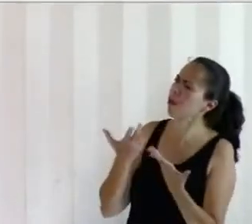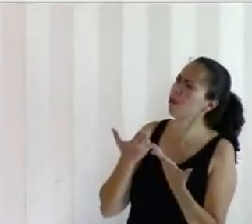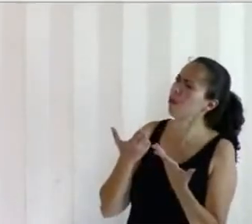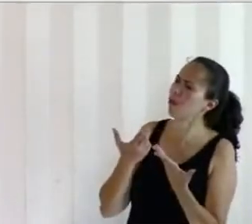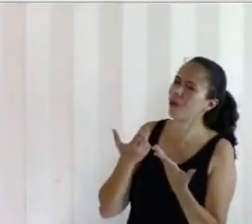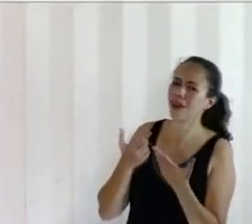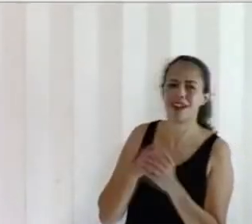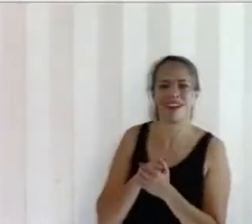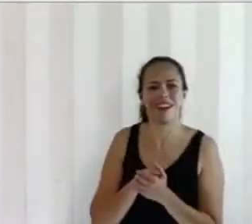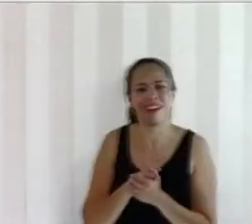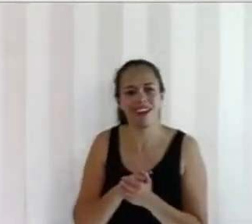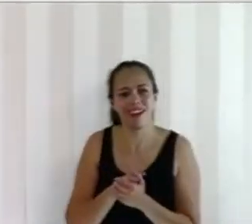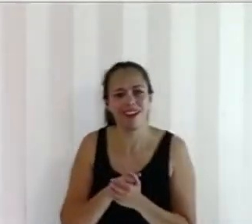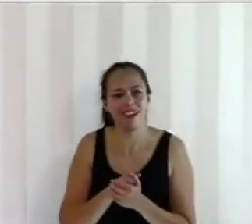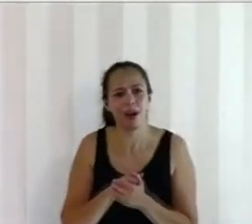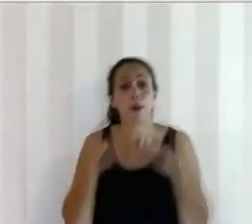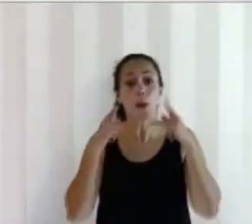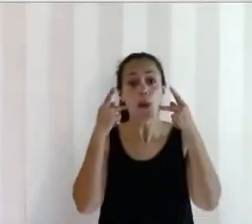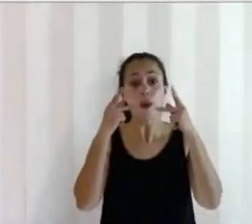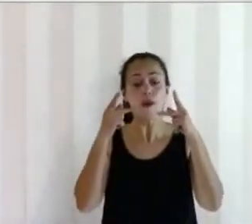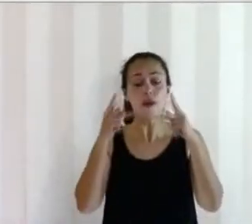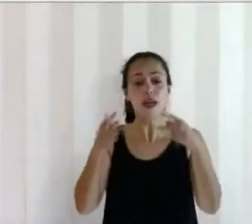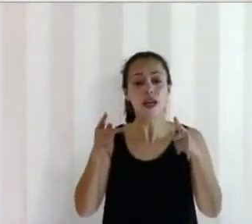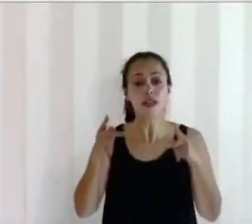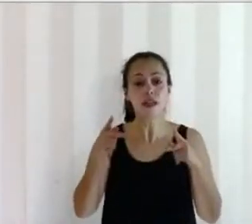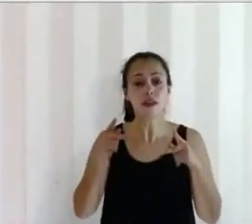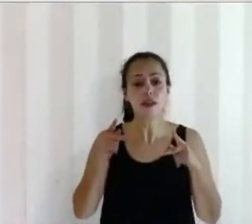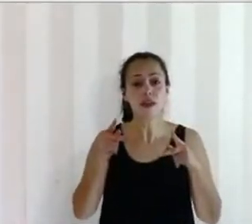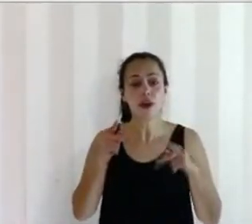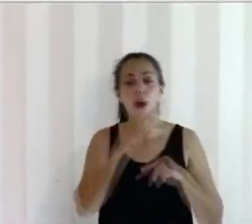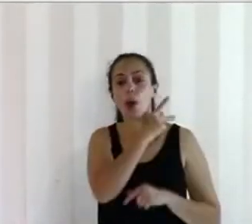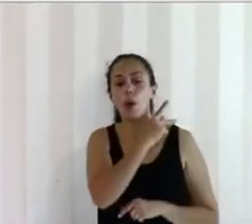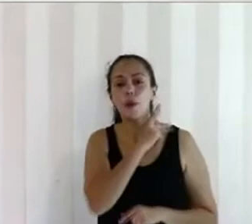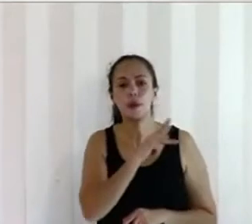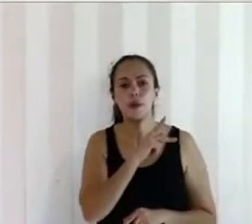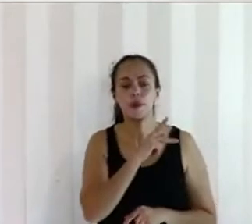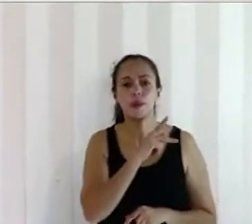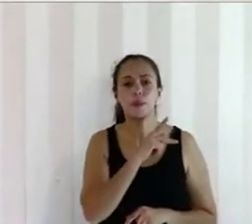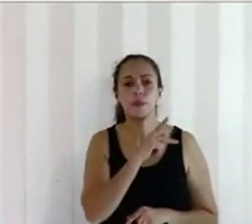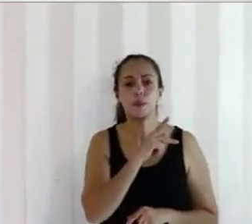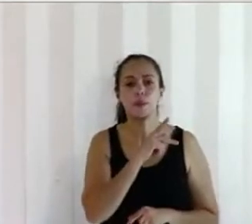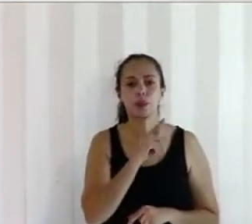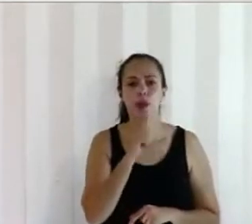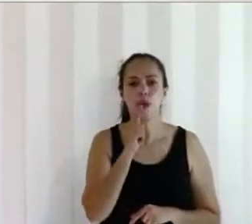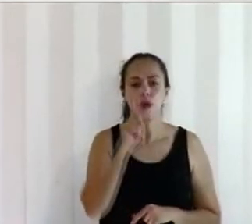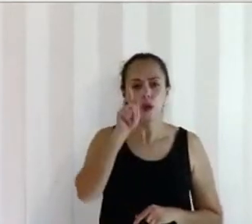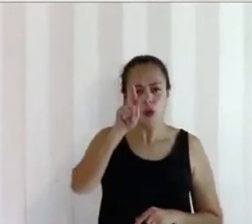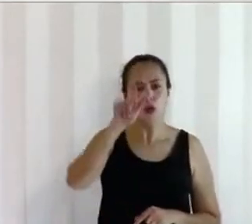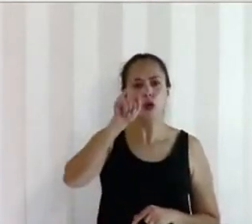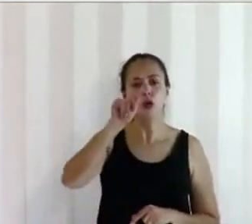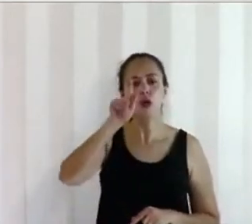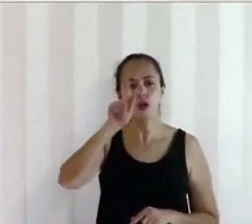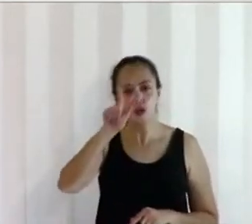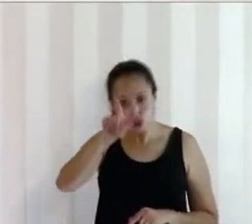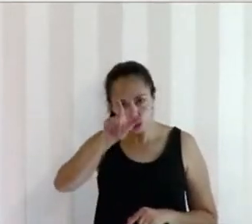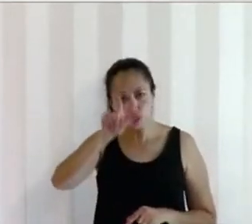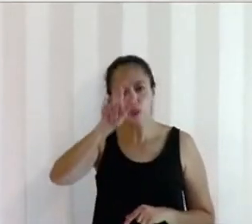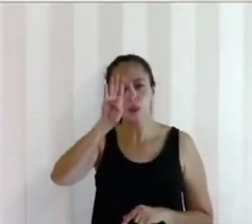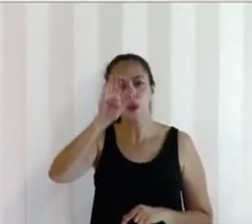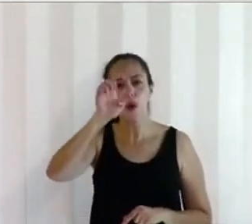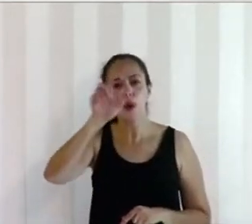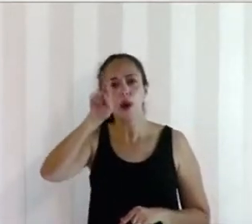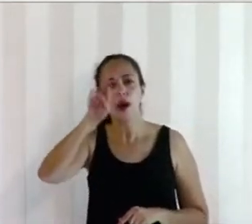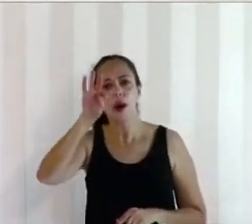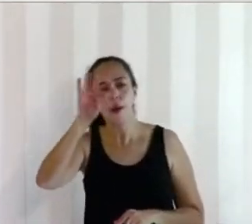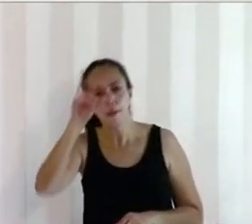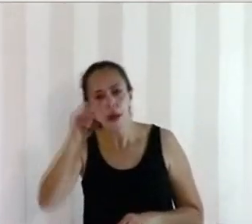vem e prega aqui, nós cantamos depois o hino Bendita Hora de Oração, mas nós não temos uma hora de